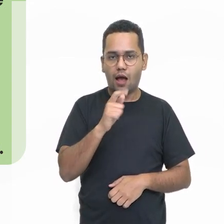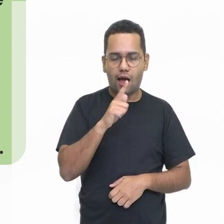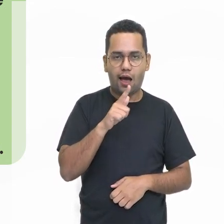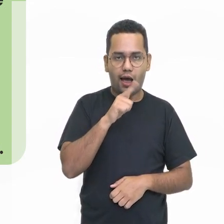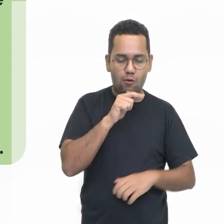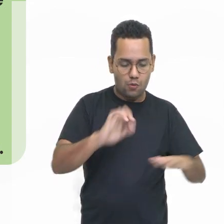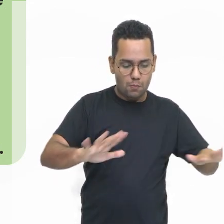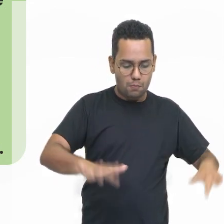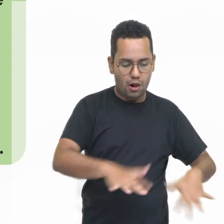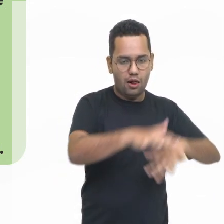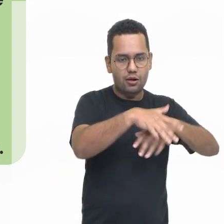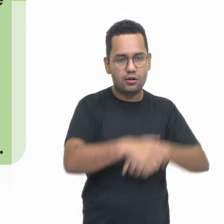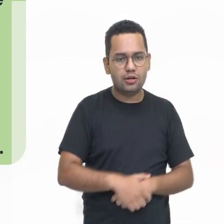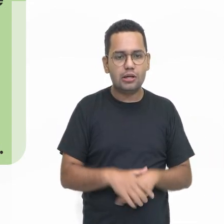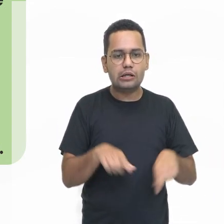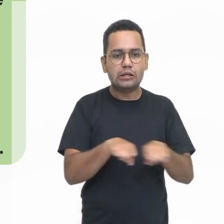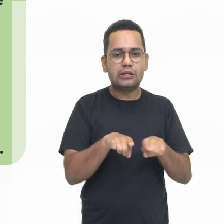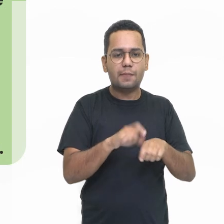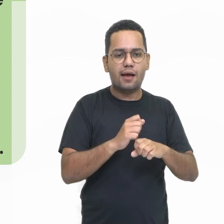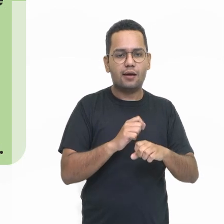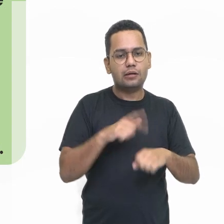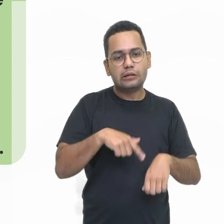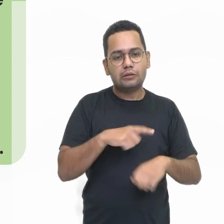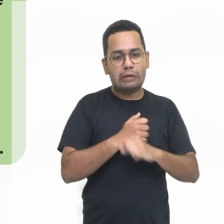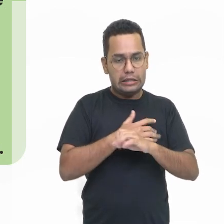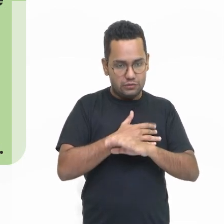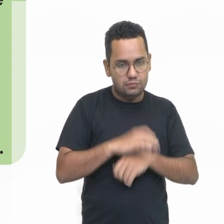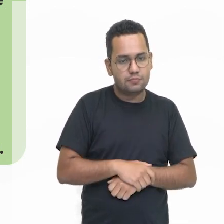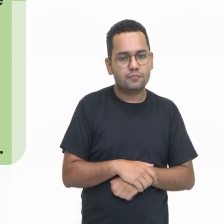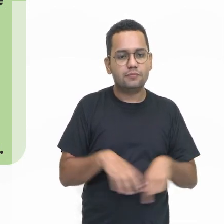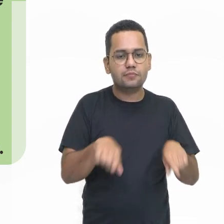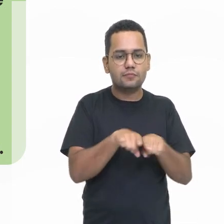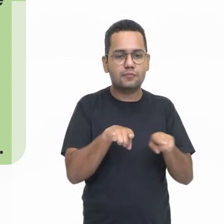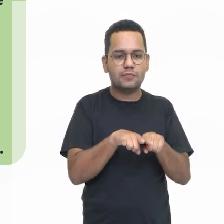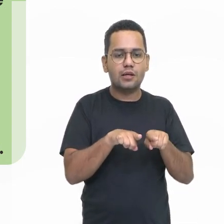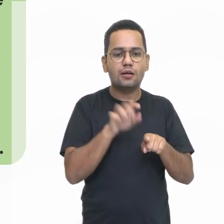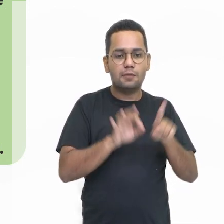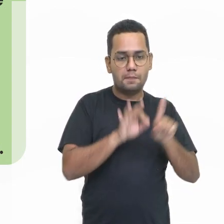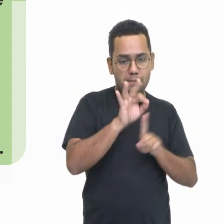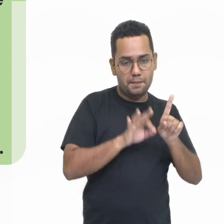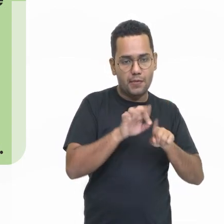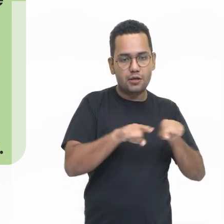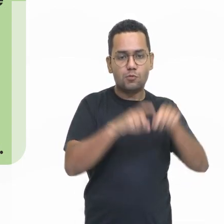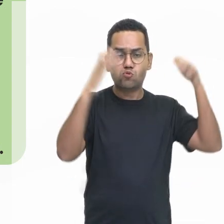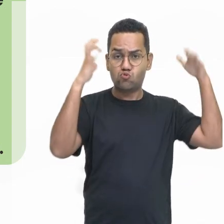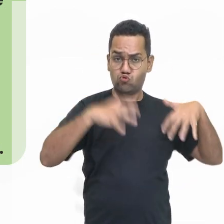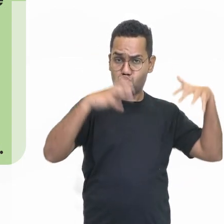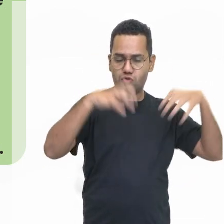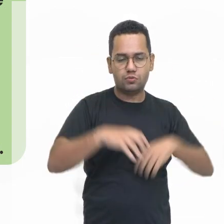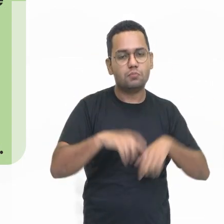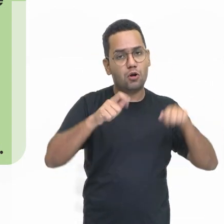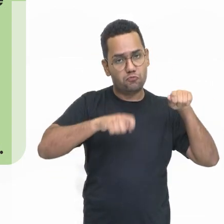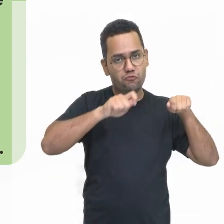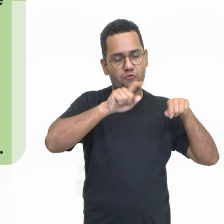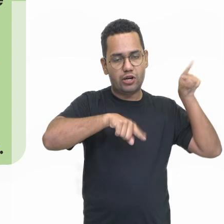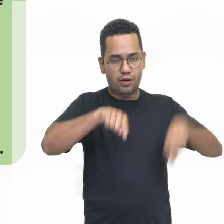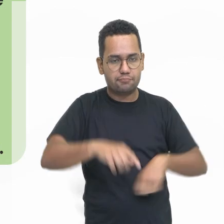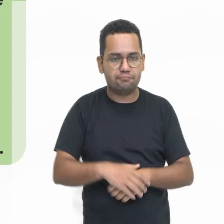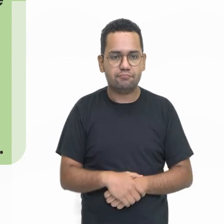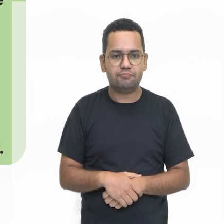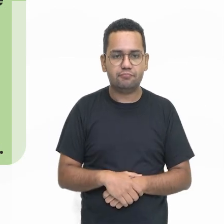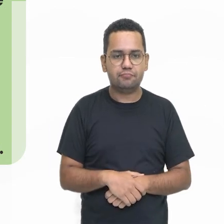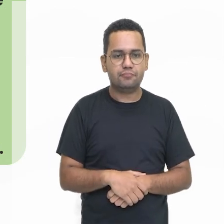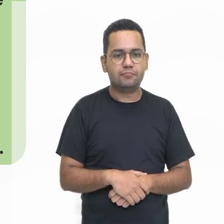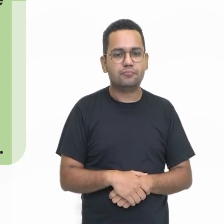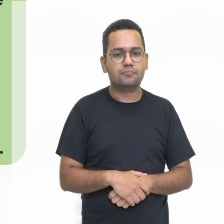né, acidificando os oceanos e alterando os padrões de temperatura e precipitação, onde eles vão afetar